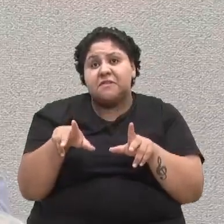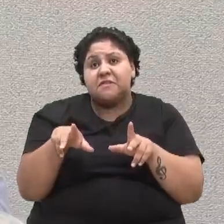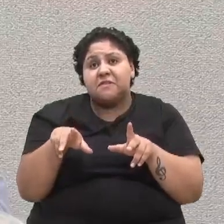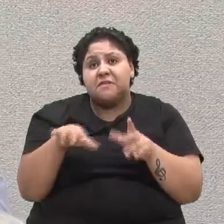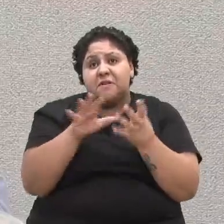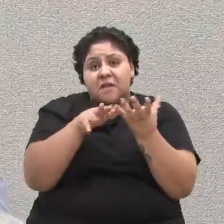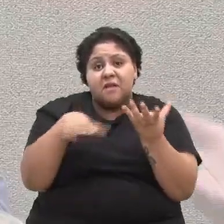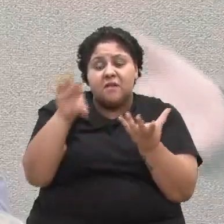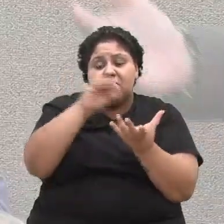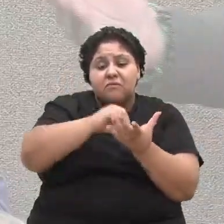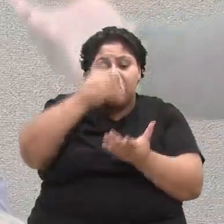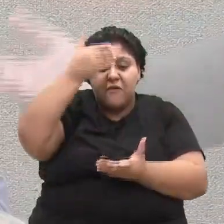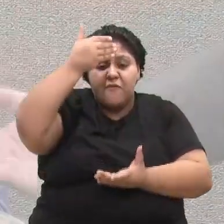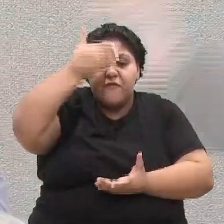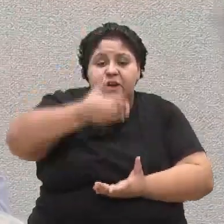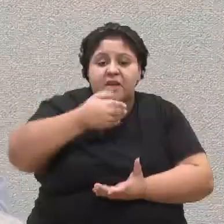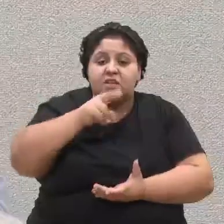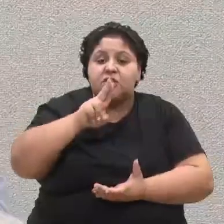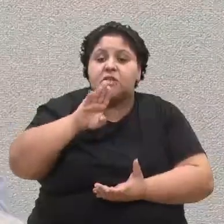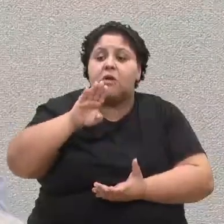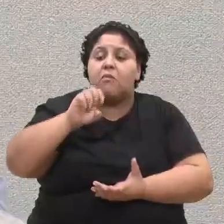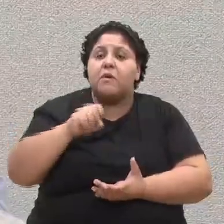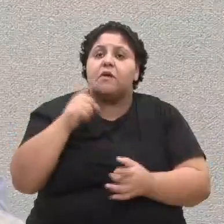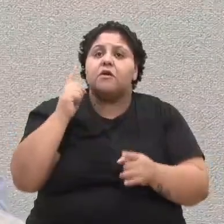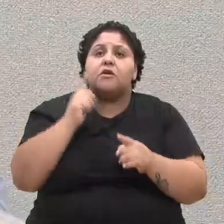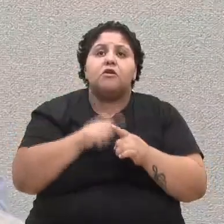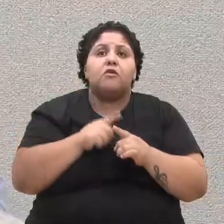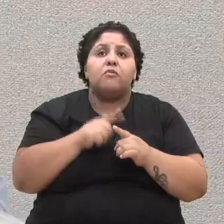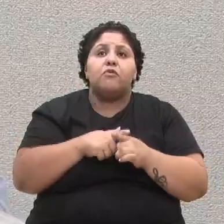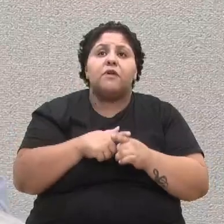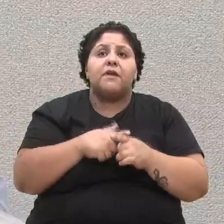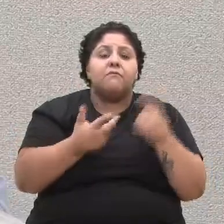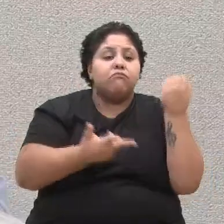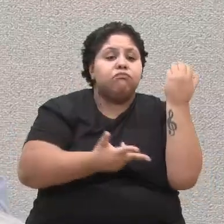da UBS, por que ela já não faz a capina da UBS?